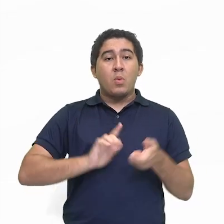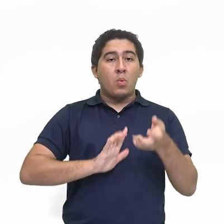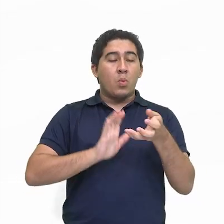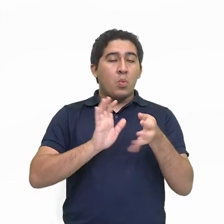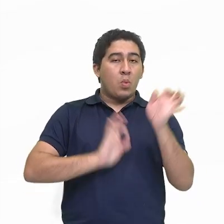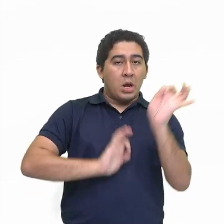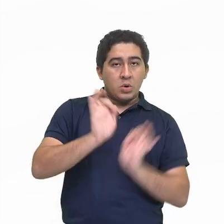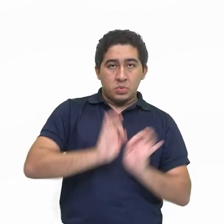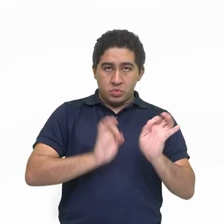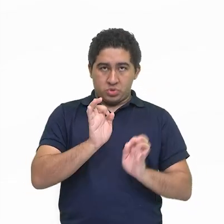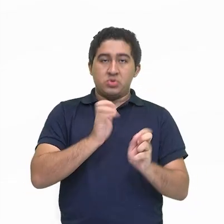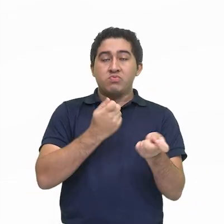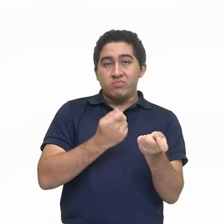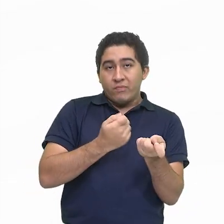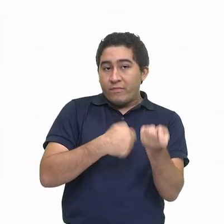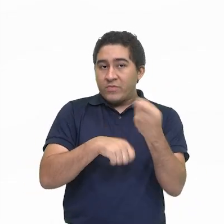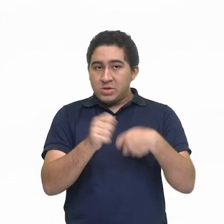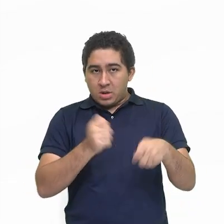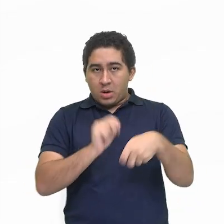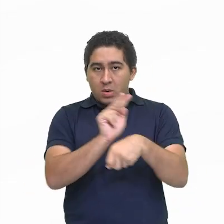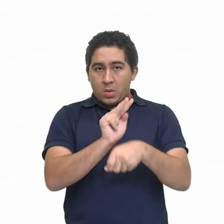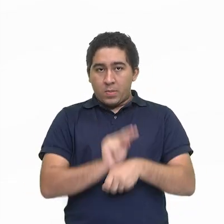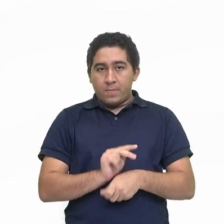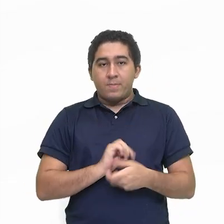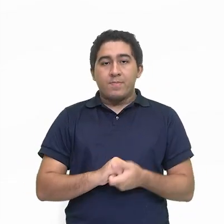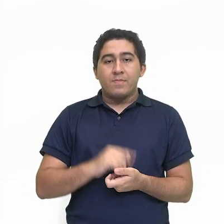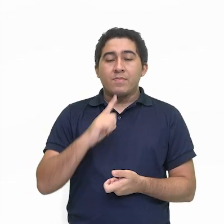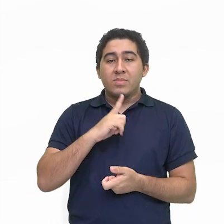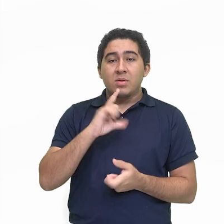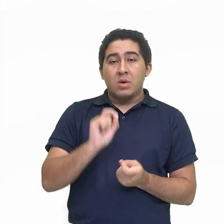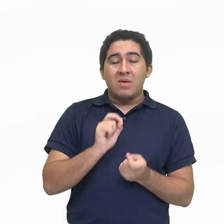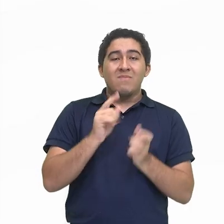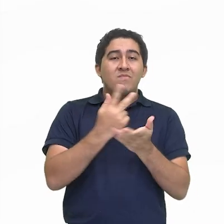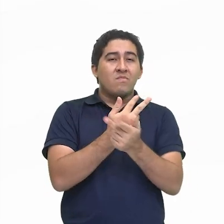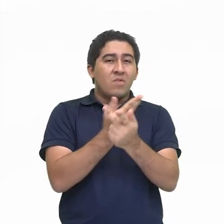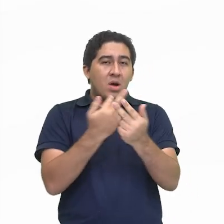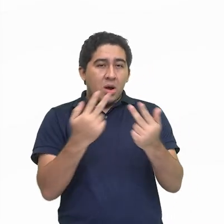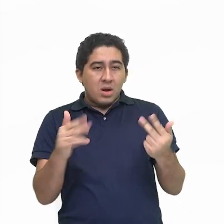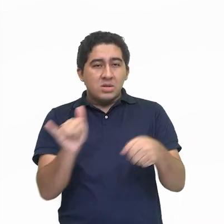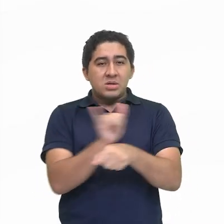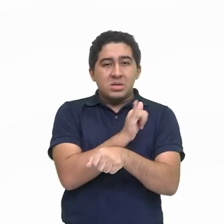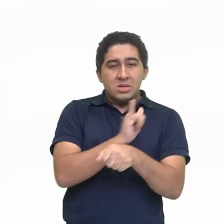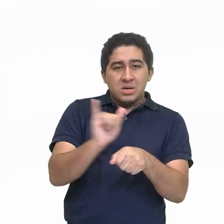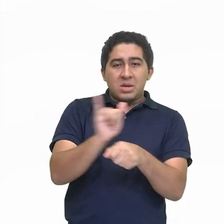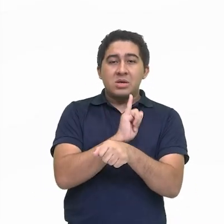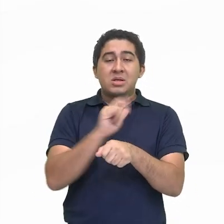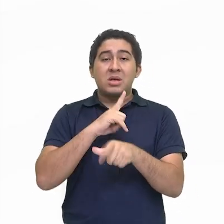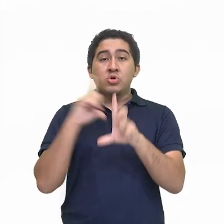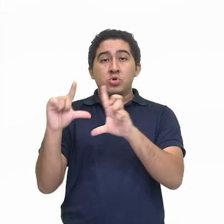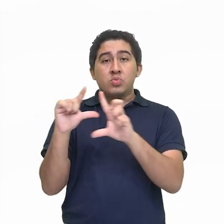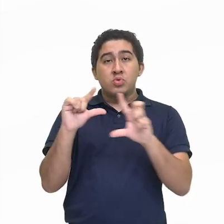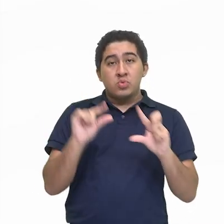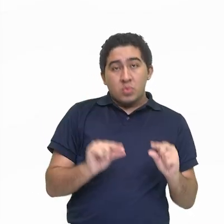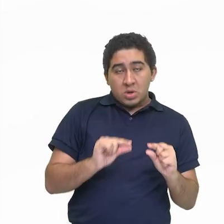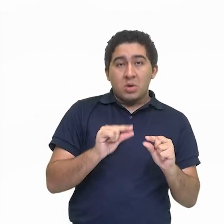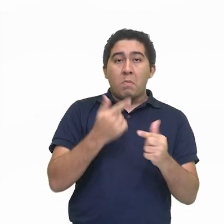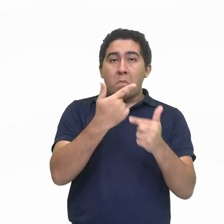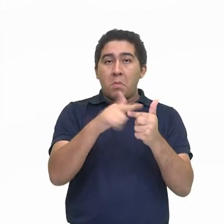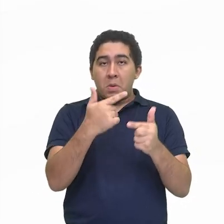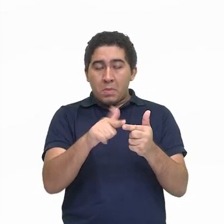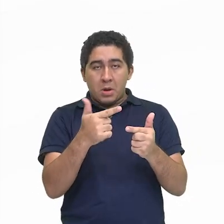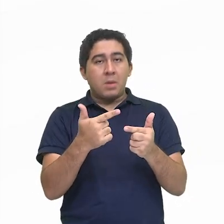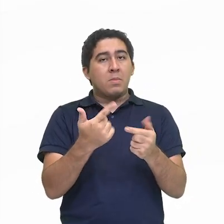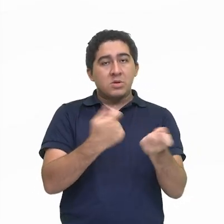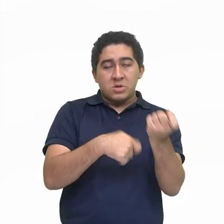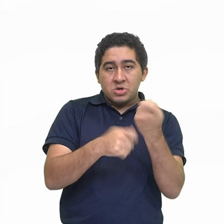fiscal. Foi implementado um pacote de medidas para reduzir o déficit público, como corte